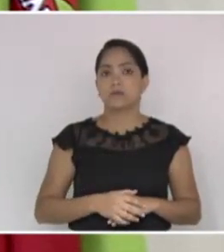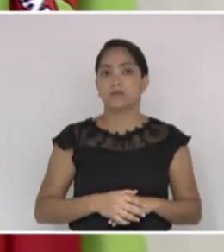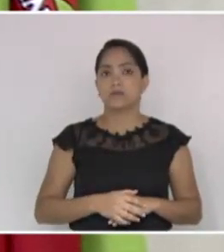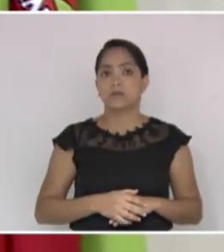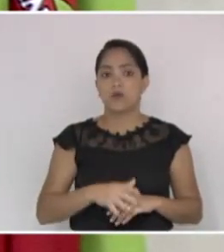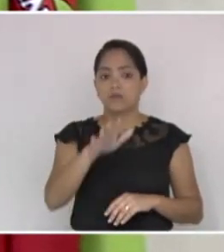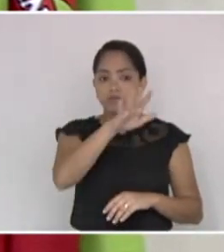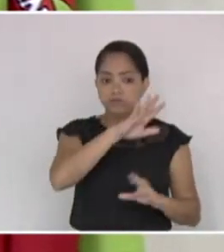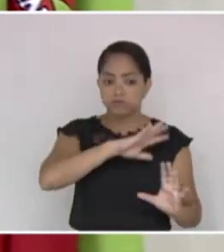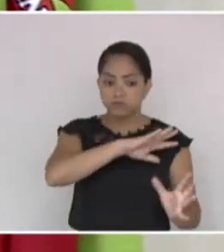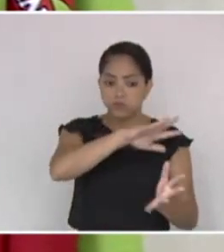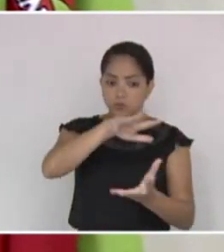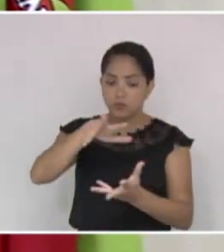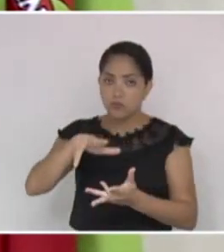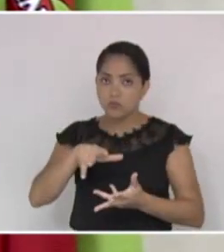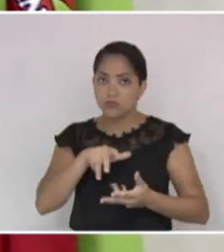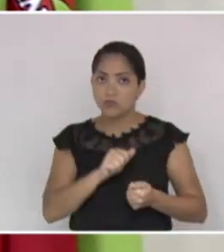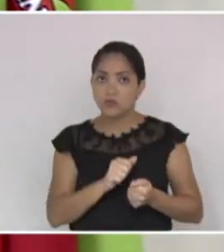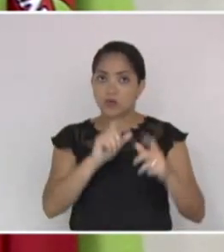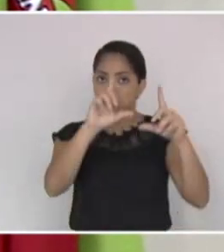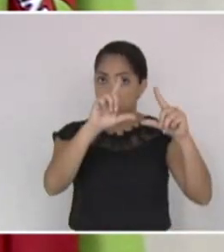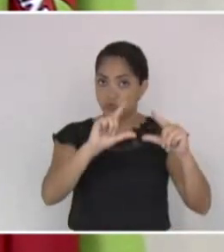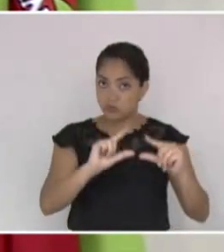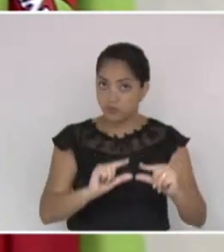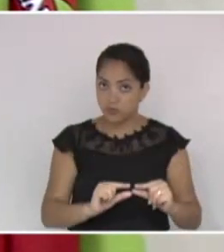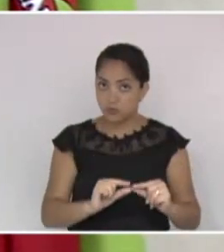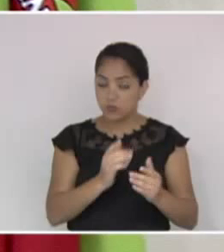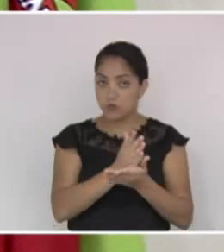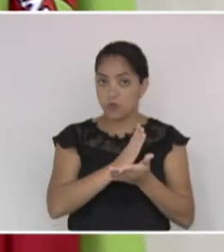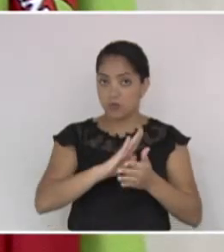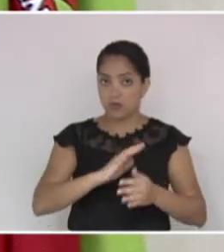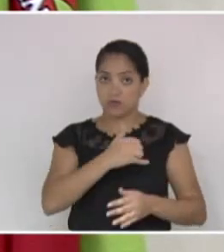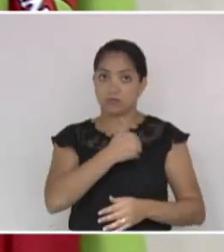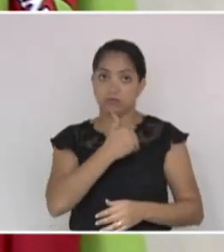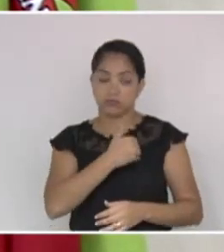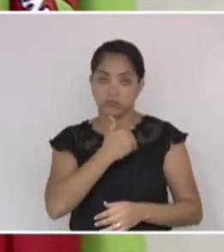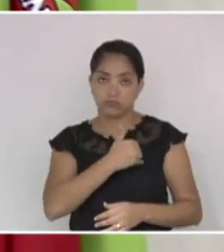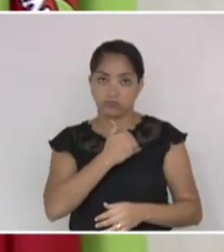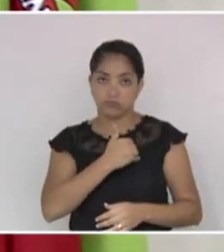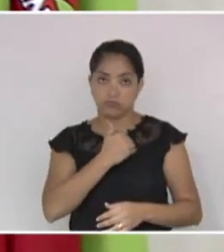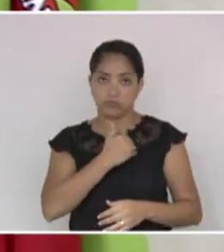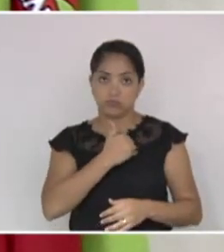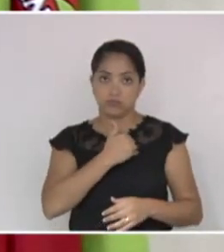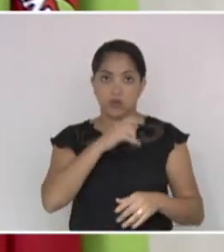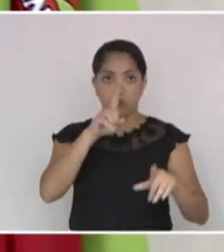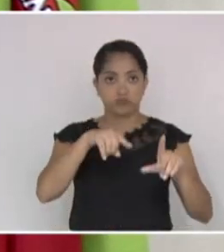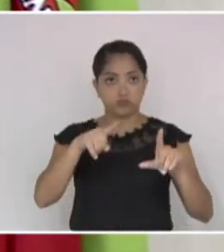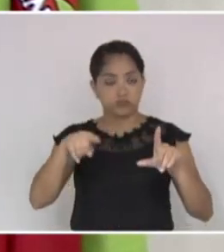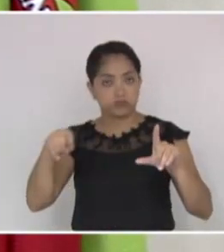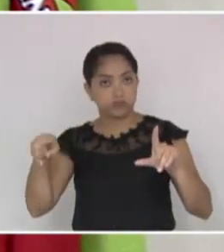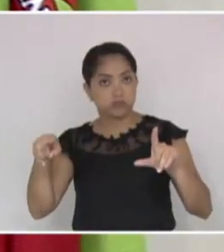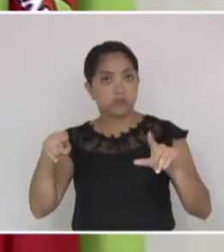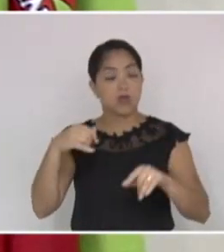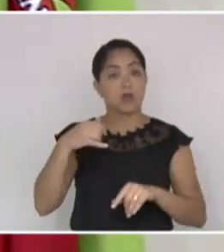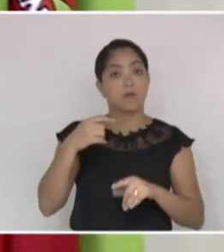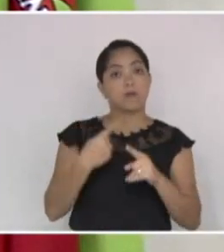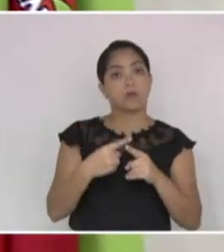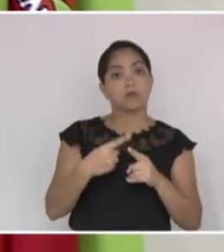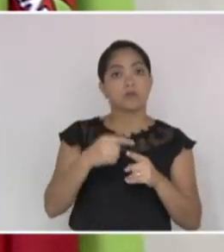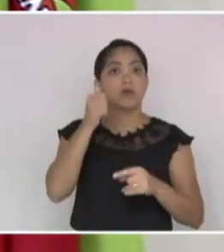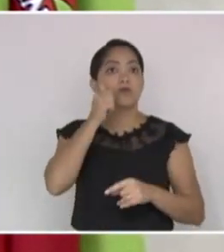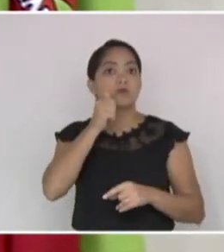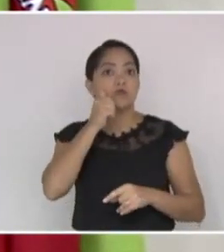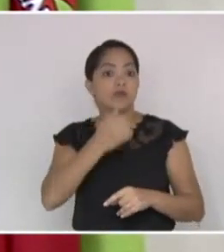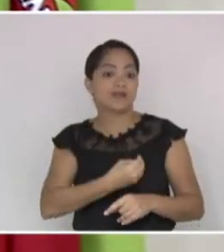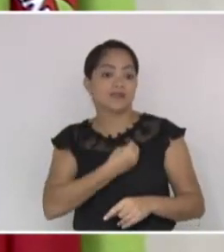de reduzir ou eliminar o diferencial de idade. E registra que as mulheres vivem 7 anos a mais do